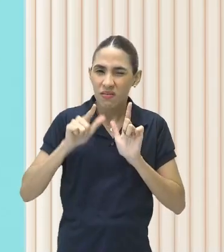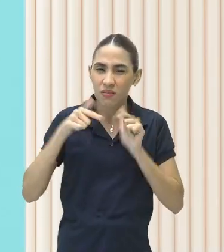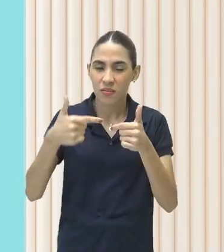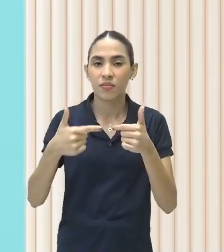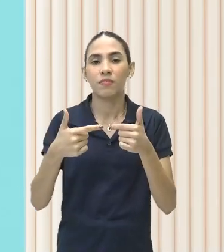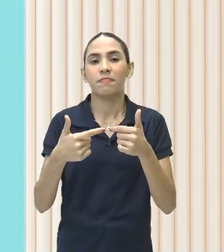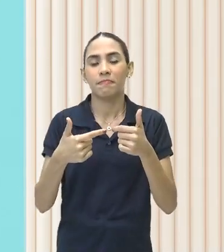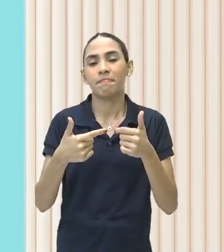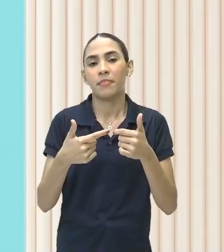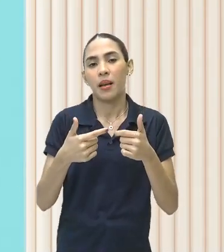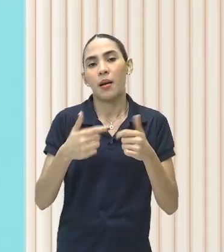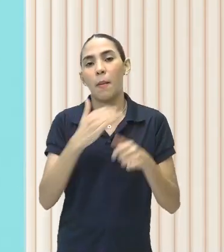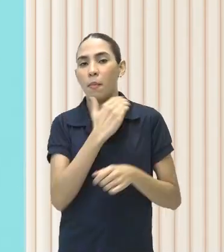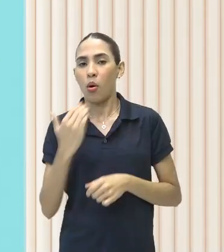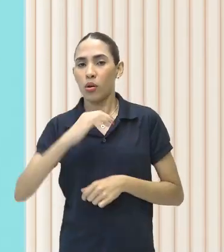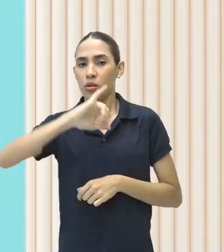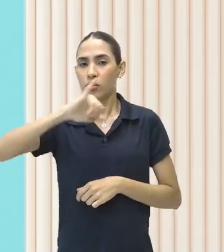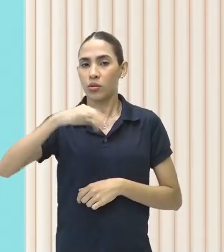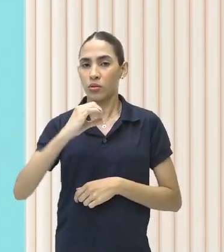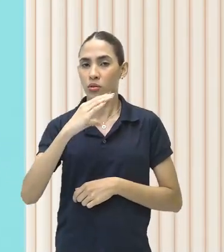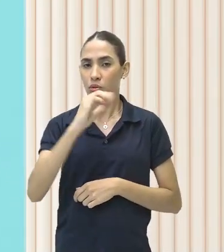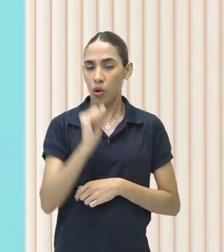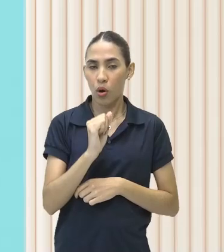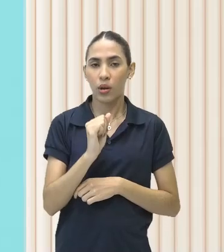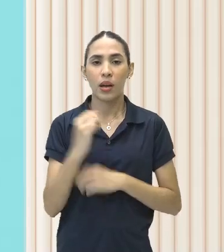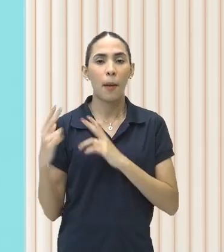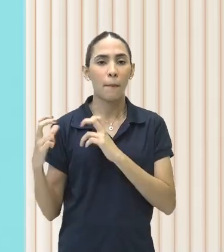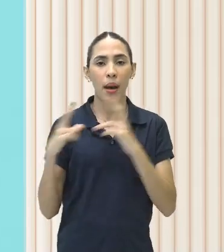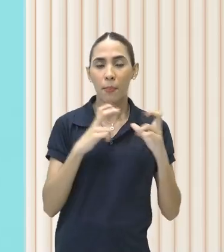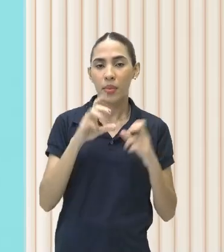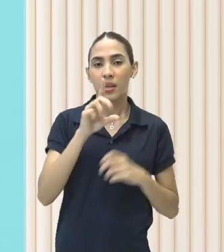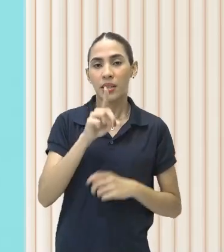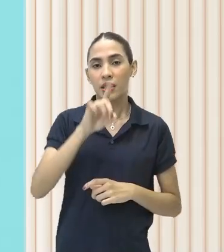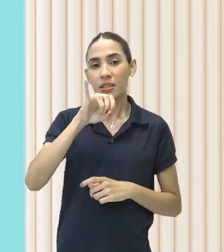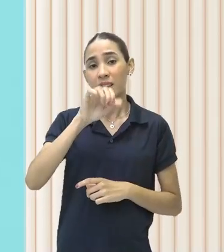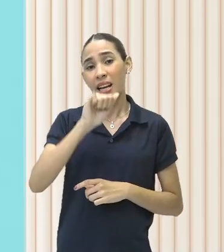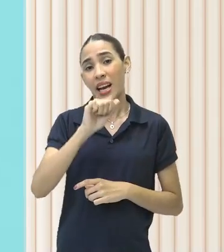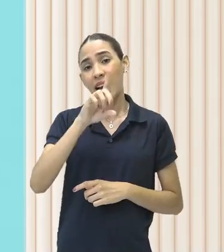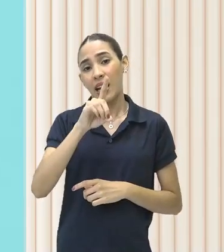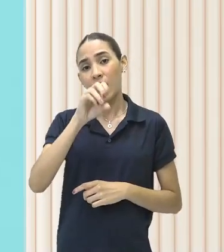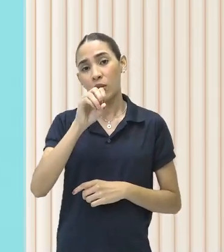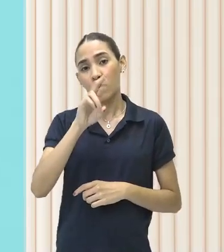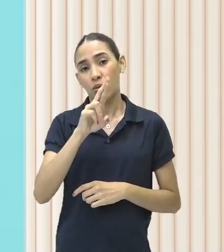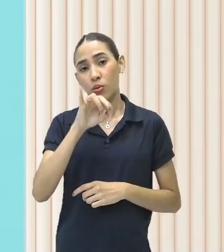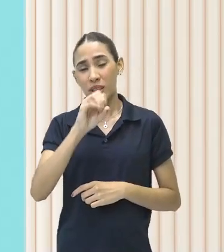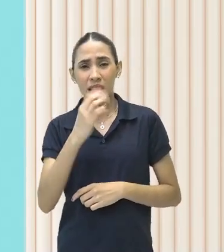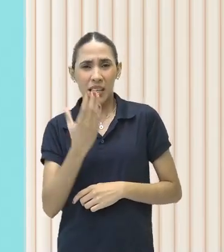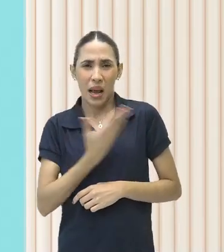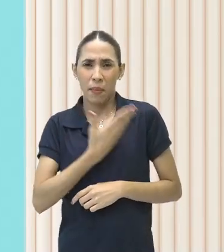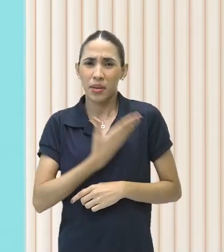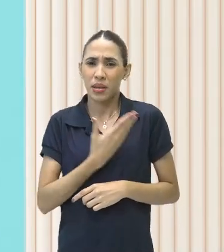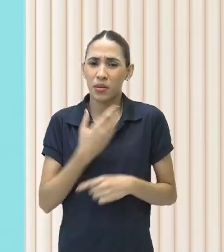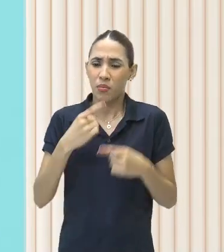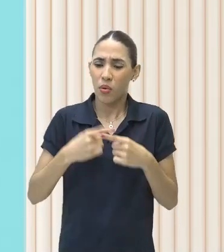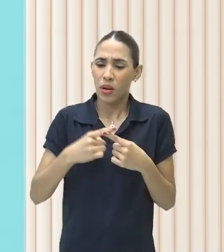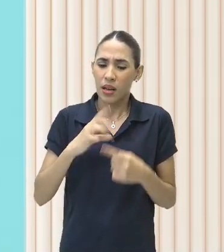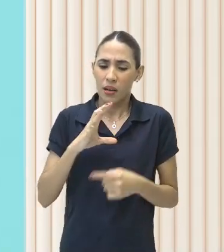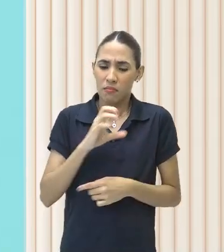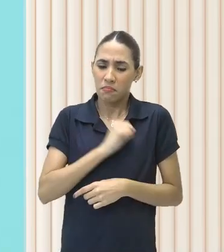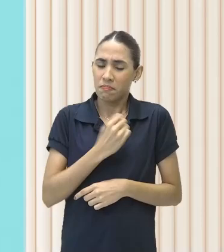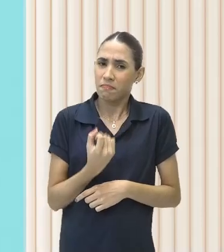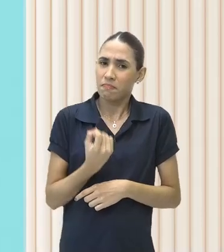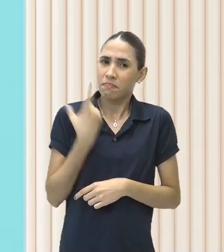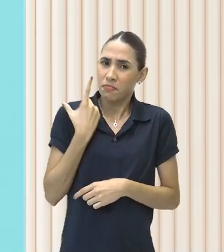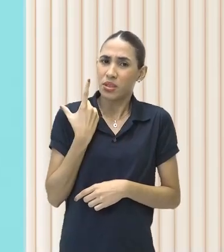vingar a morte de Joca, se apaixona, luta com Diamorim, que é um amigo. Aí ele se estranha porque ele consegue perceber que ele está